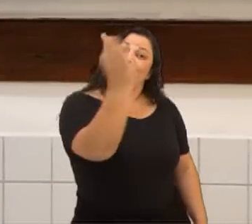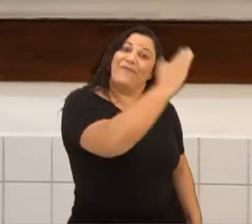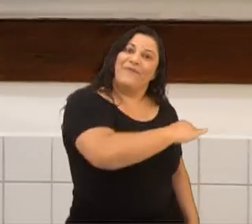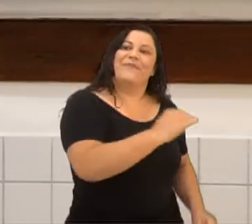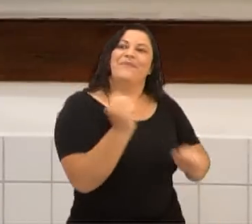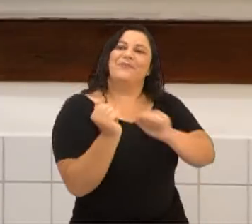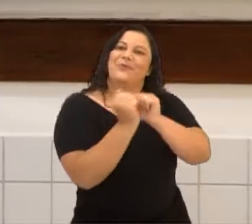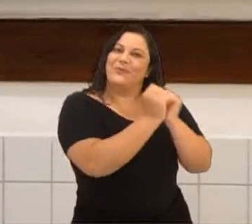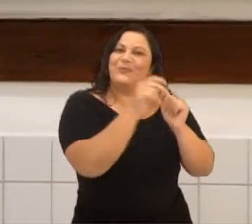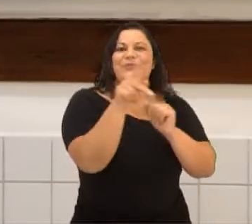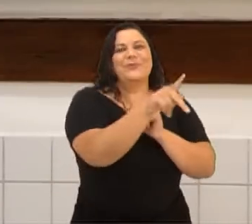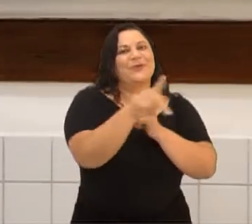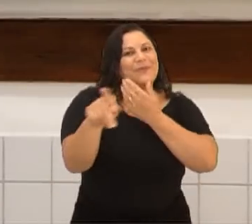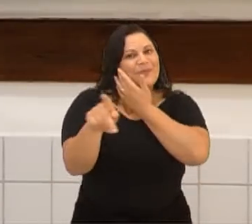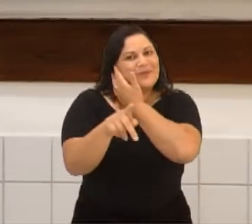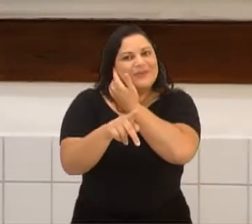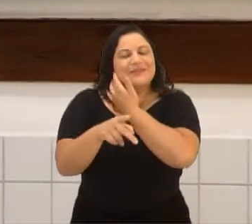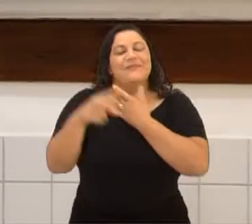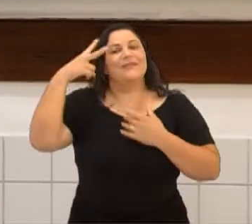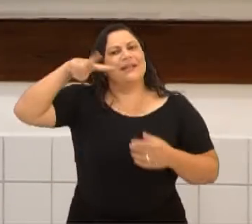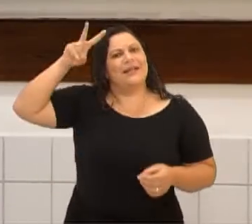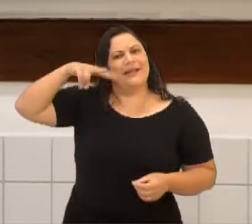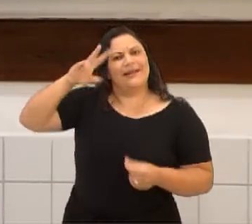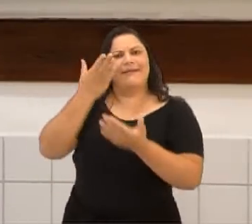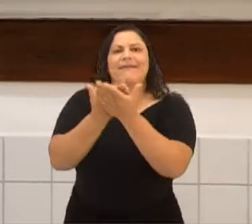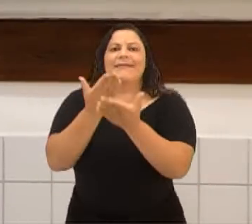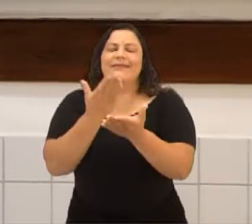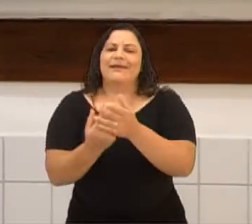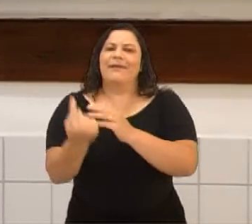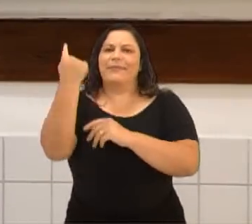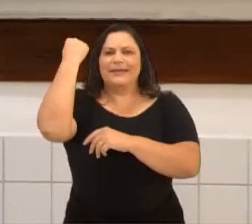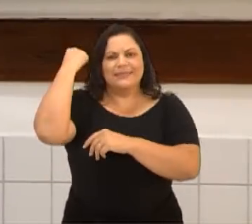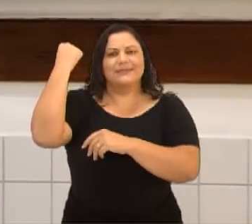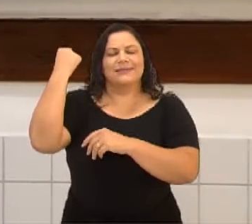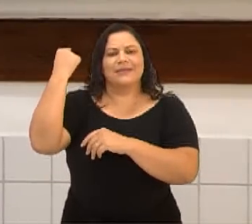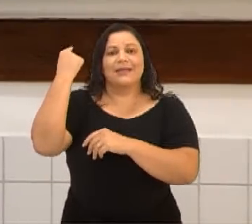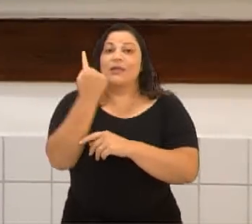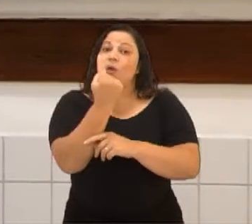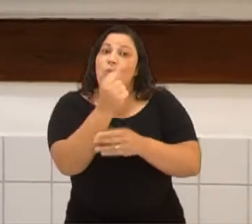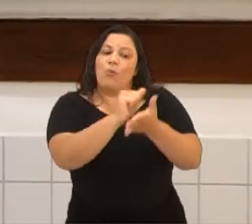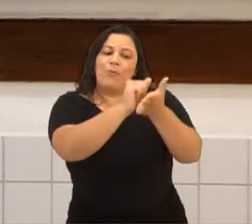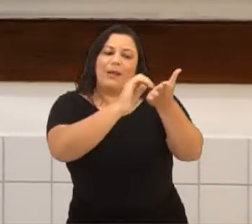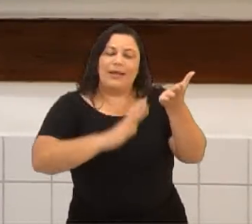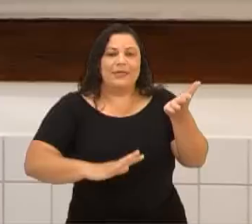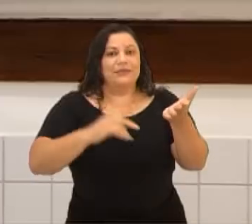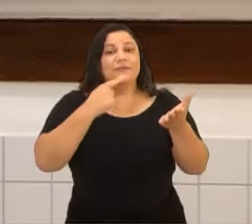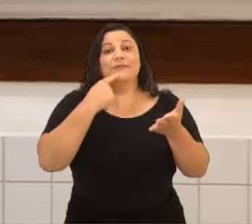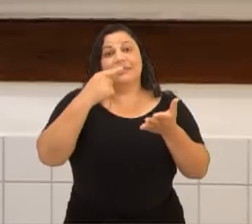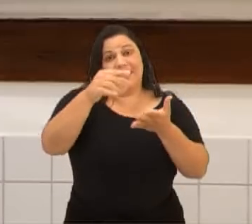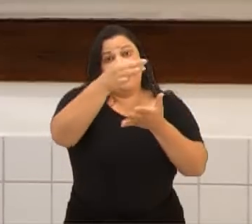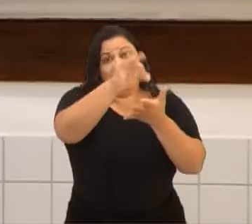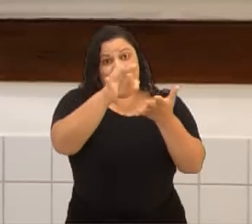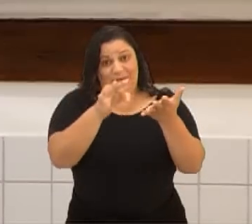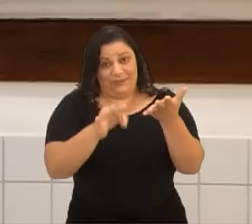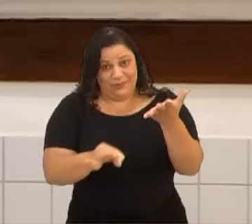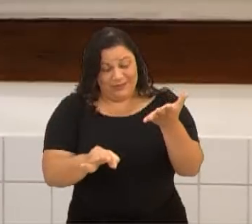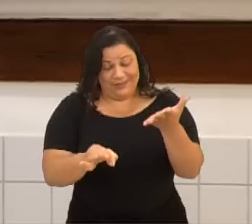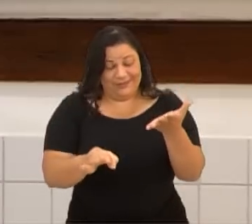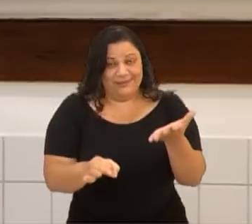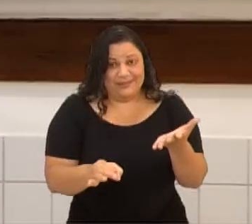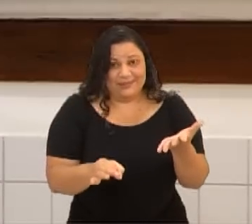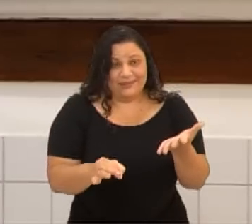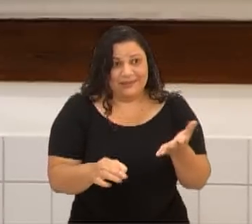prof. Lembram? Aula passada ficou um exercício para a gente corrigir lá da área